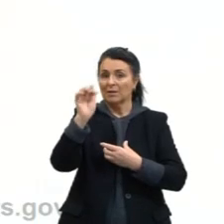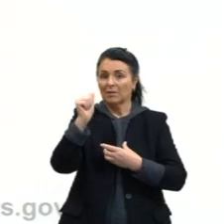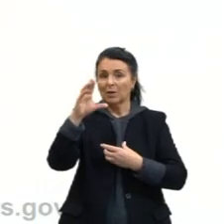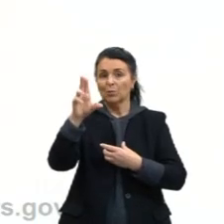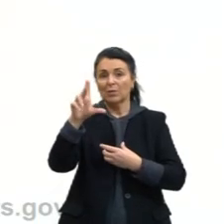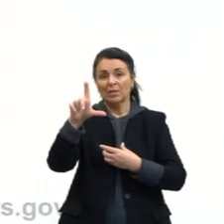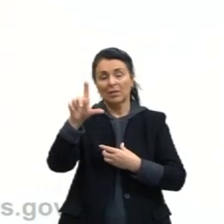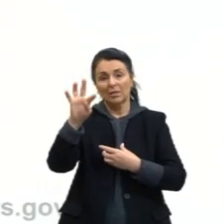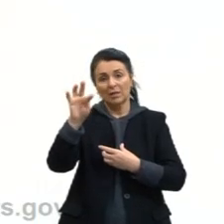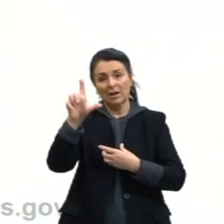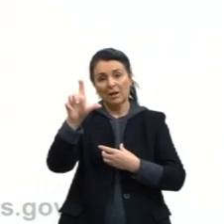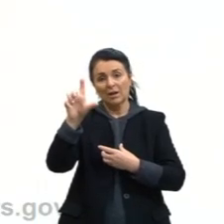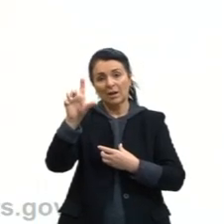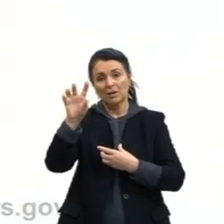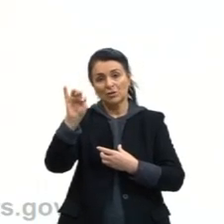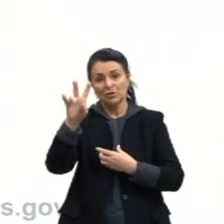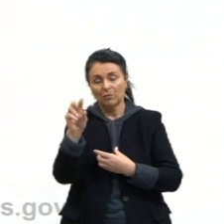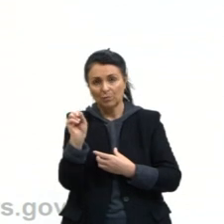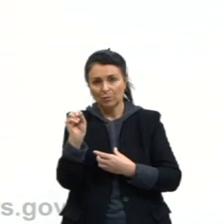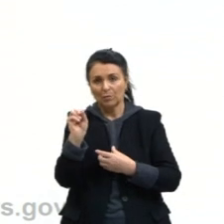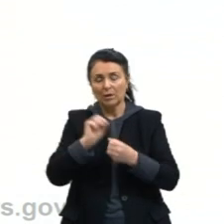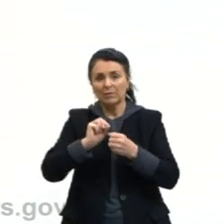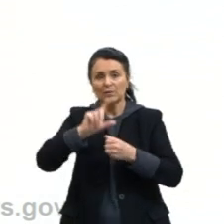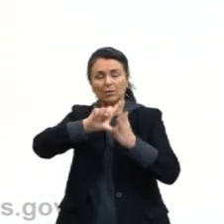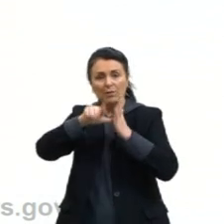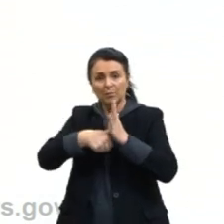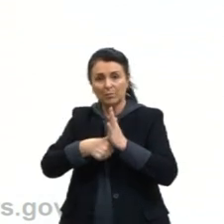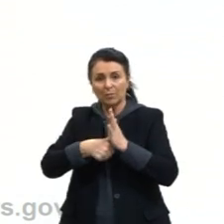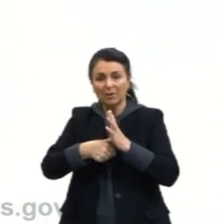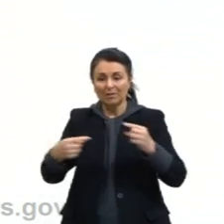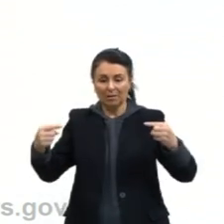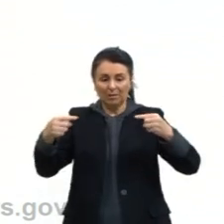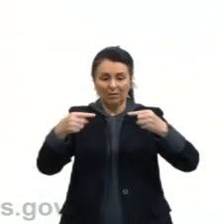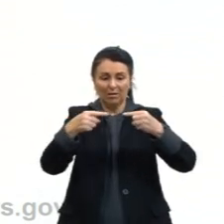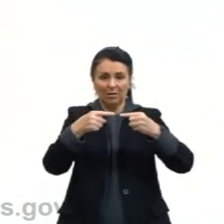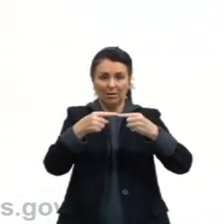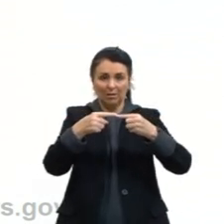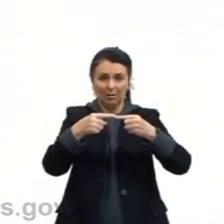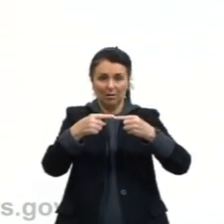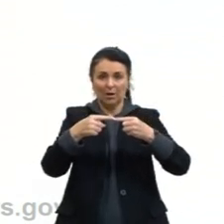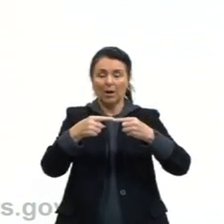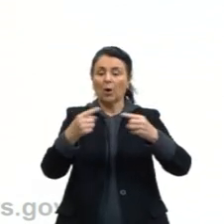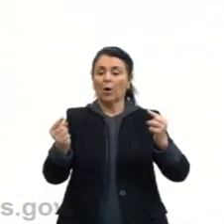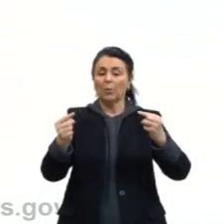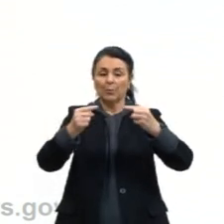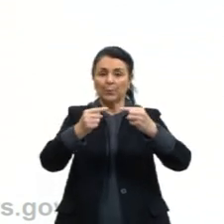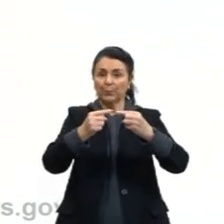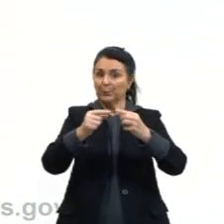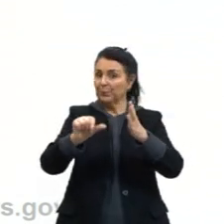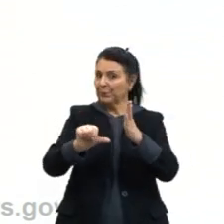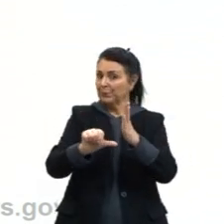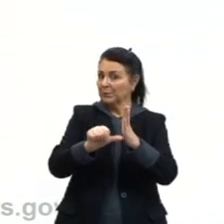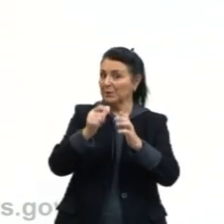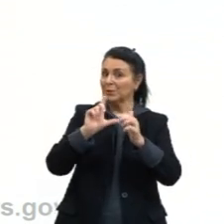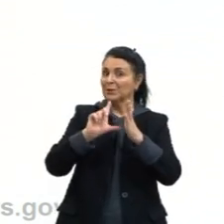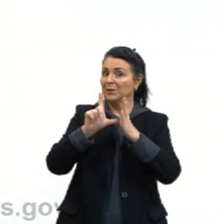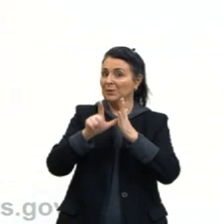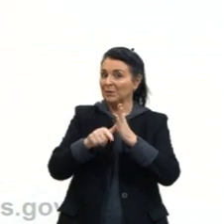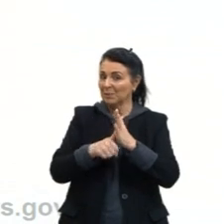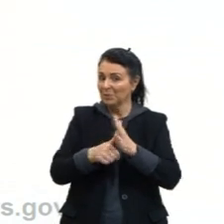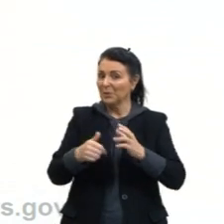realizada somente após a ligação simples tá então primeiro faz a ligação comum depois pode vir ocorrer